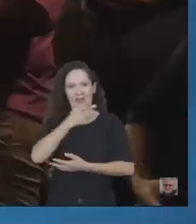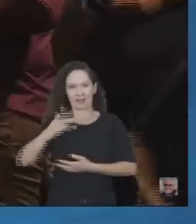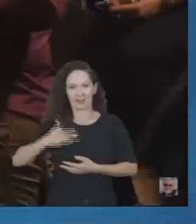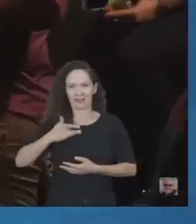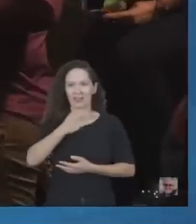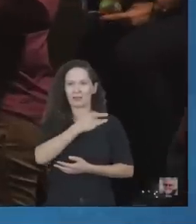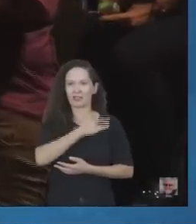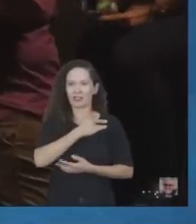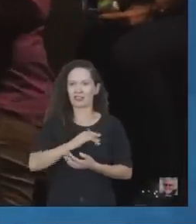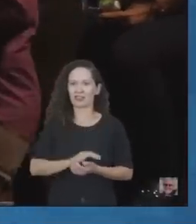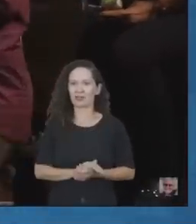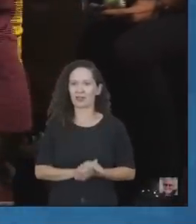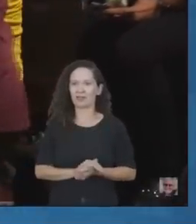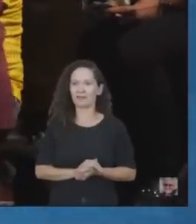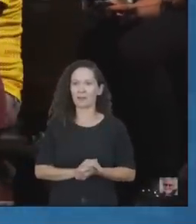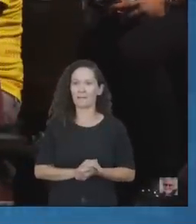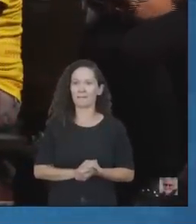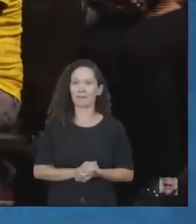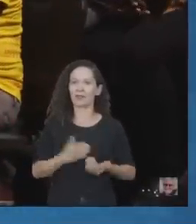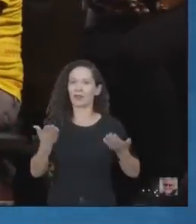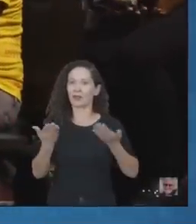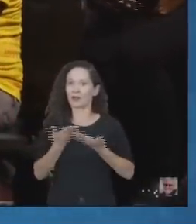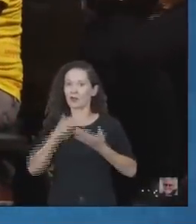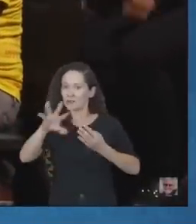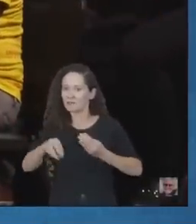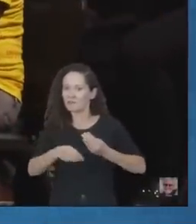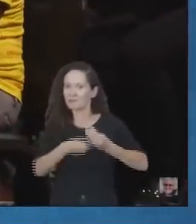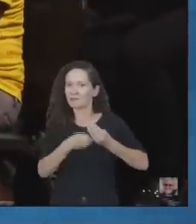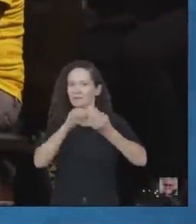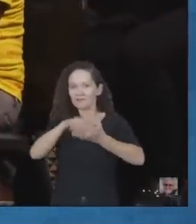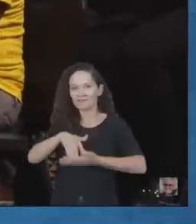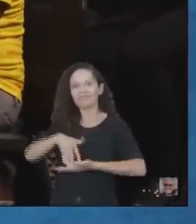Agora, para completar o nosso palco,